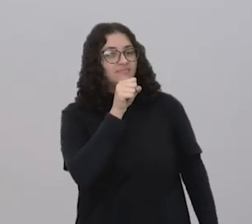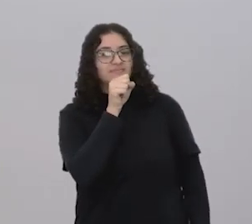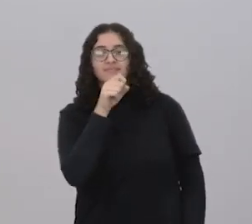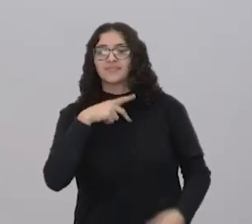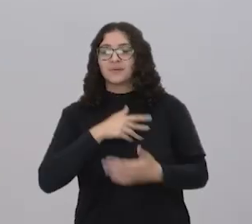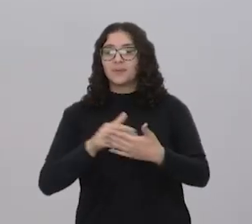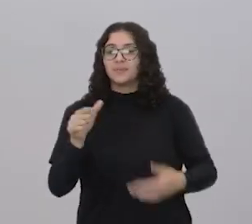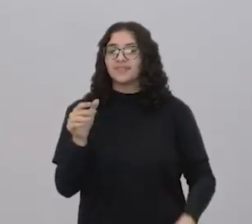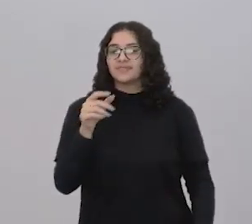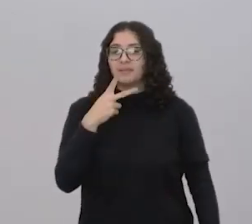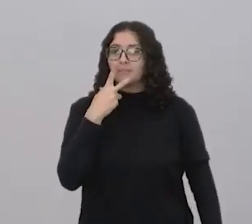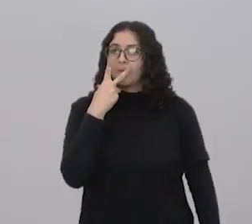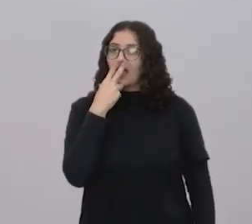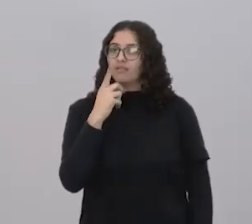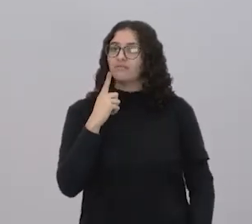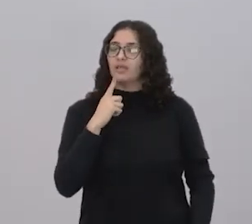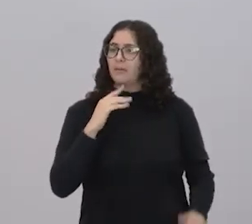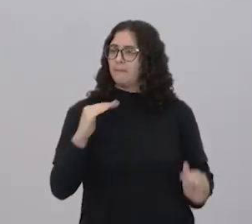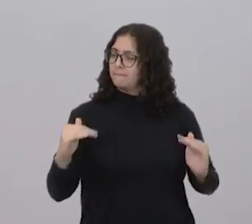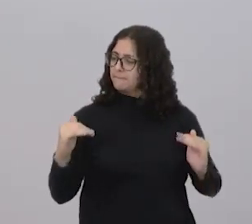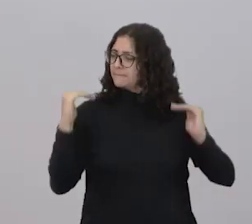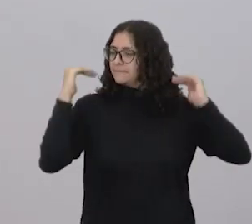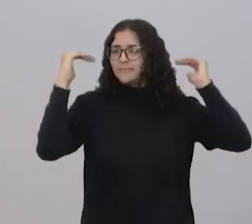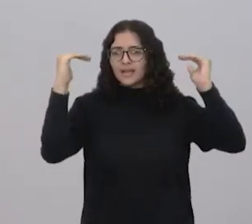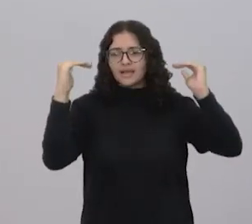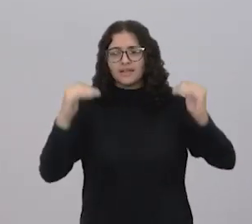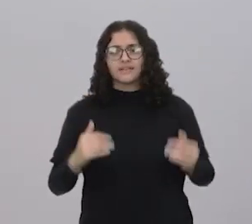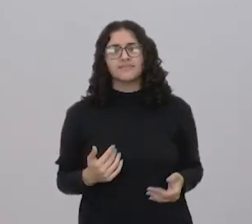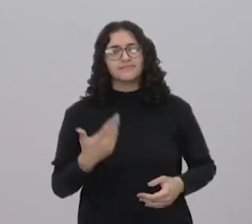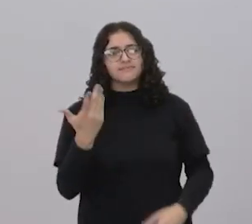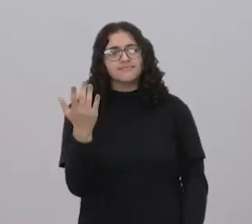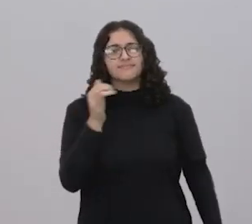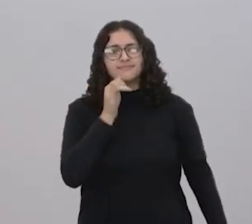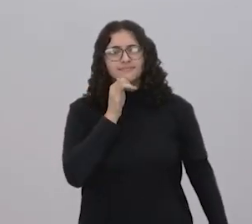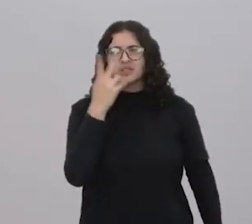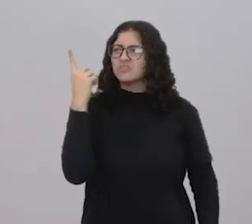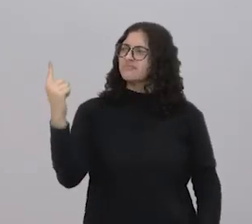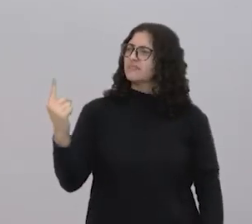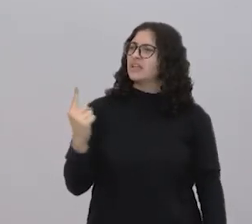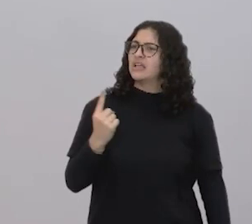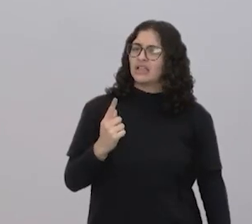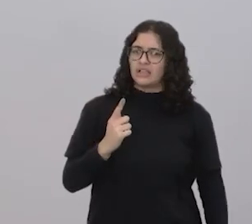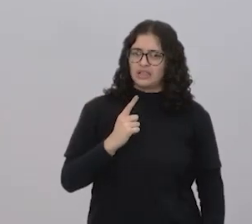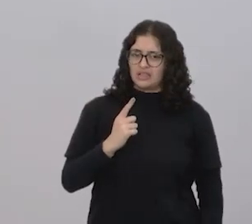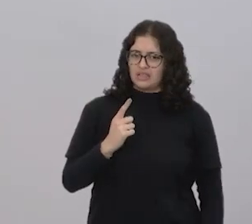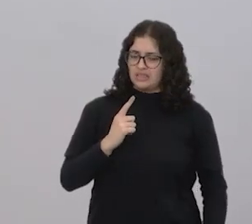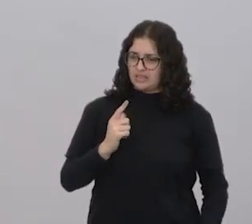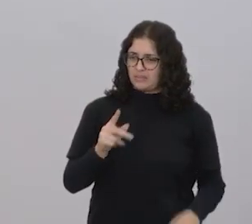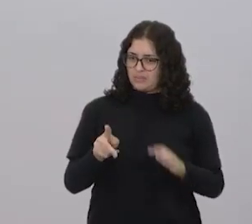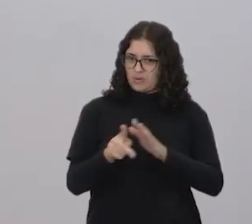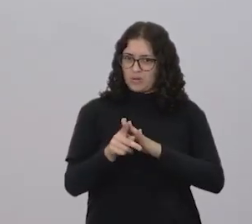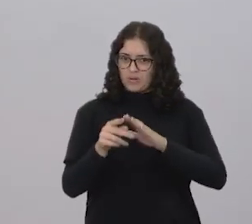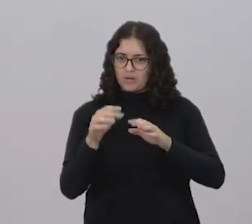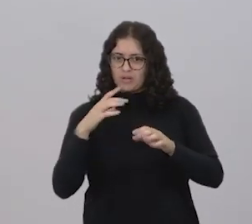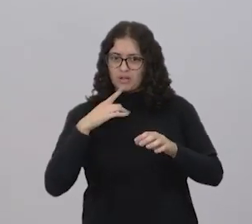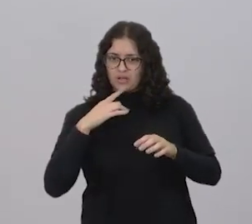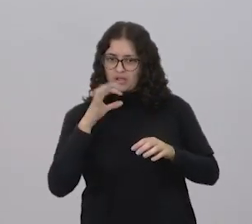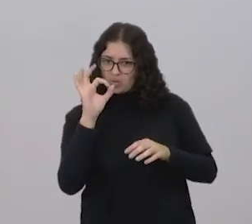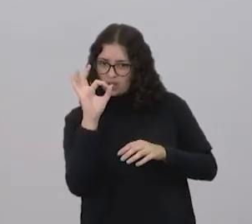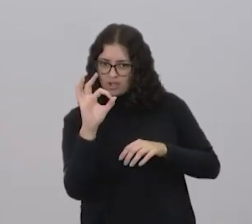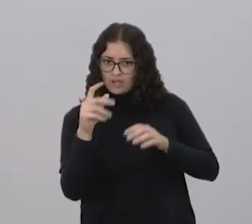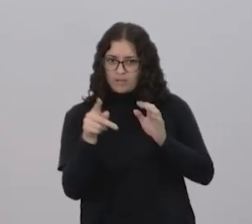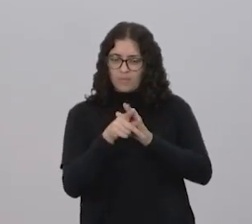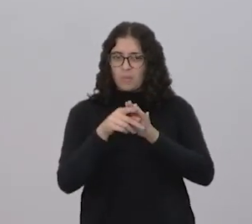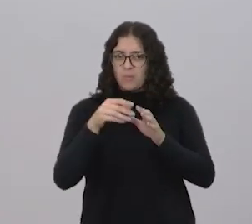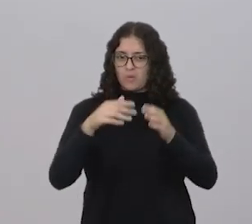com essa aparência de autoridade. Então, alguém pode chegar e falar assim, ó, tem uma glândula, a